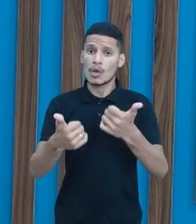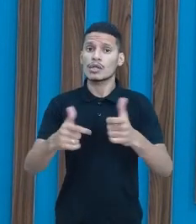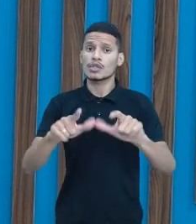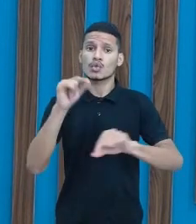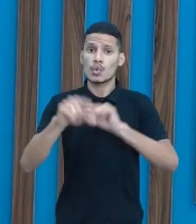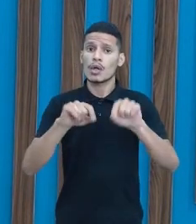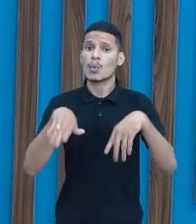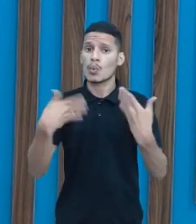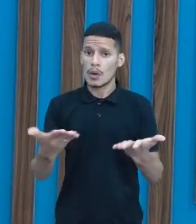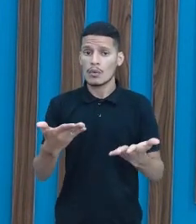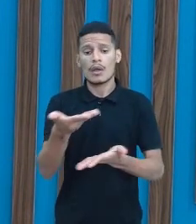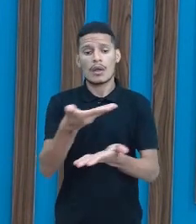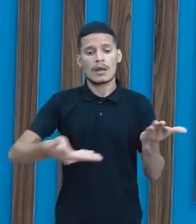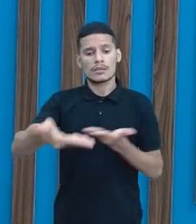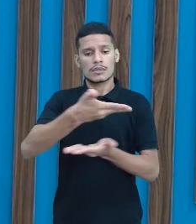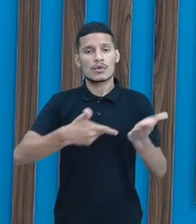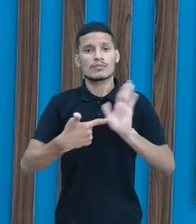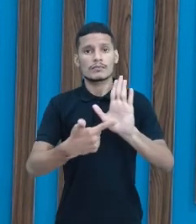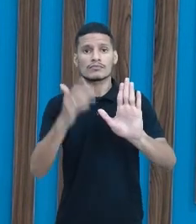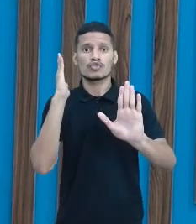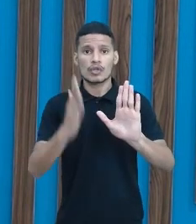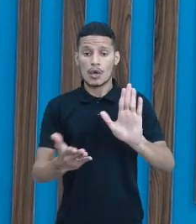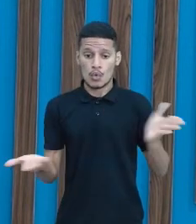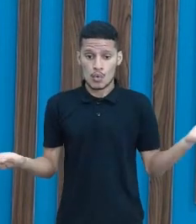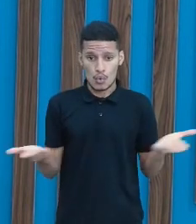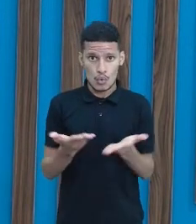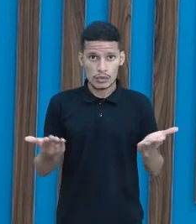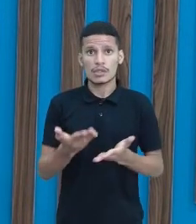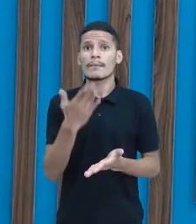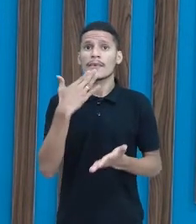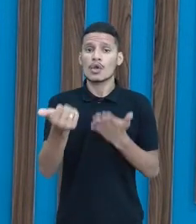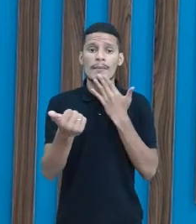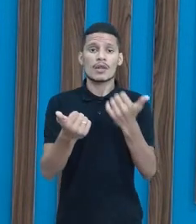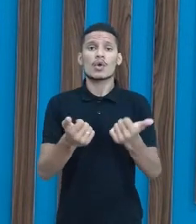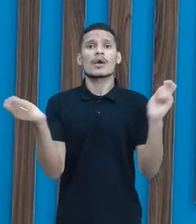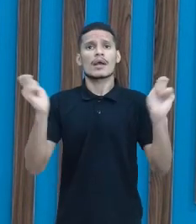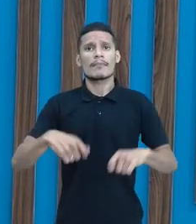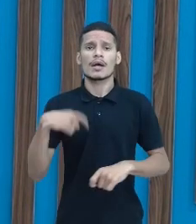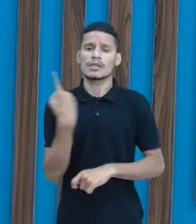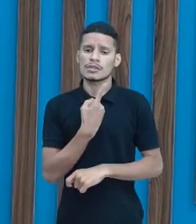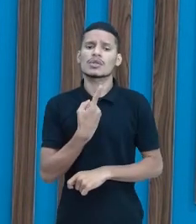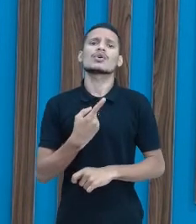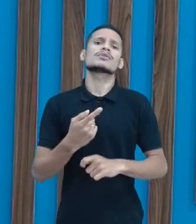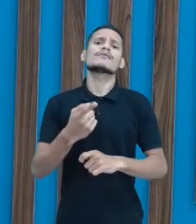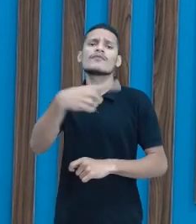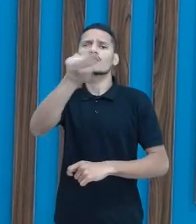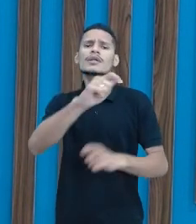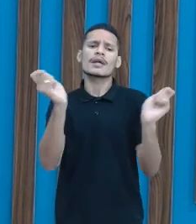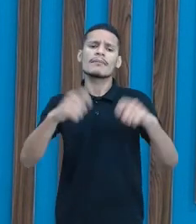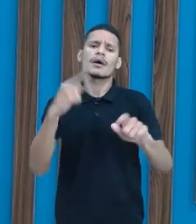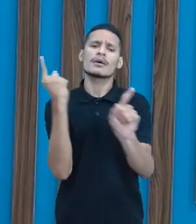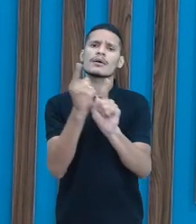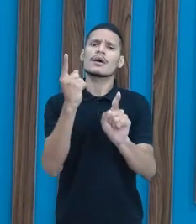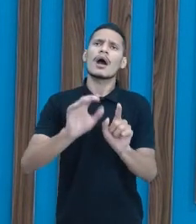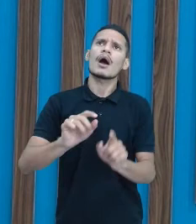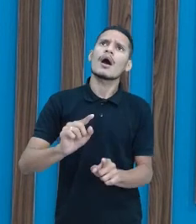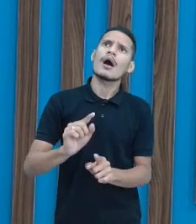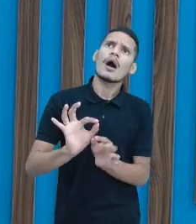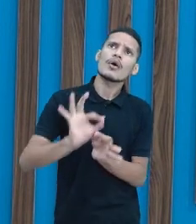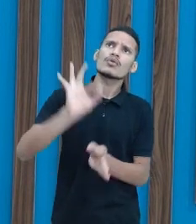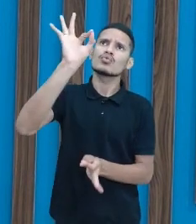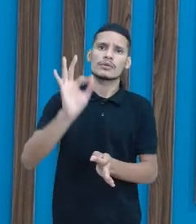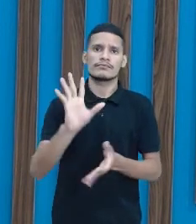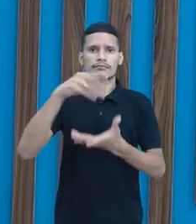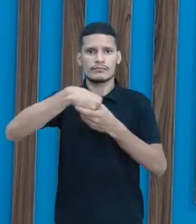Qual que seria das relações apresentadas hoje a melhor escolha para que você conseguisse descobrir aquela altura que estava no exemplo,